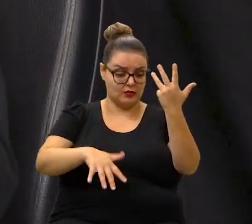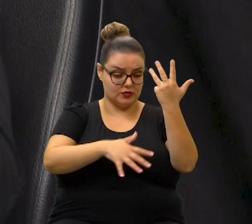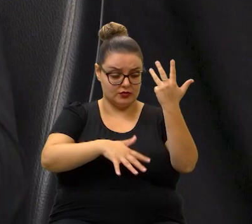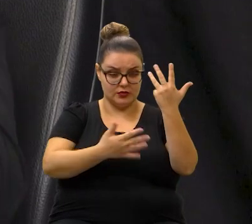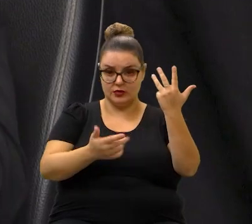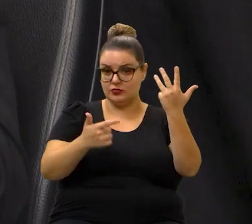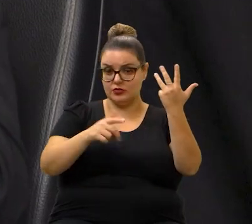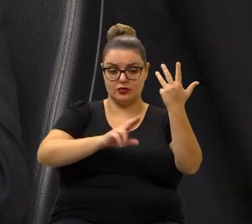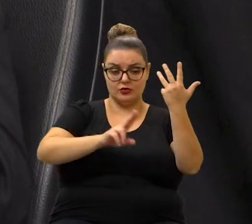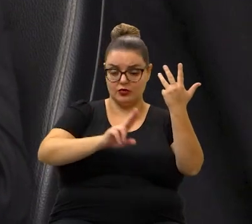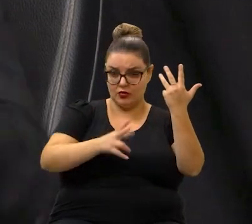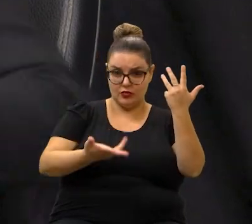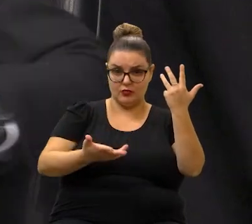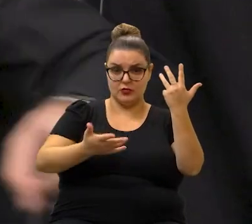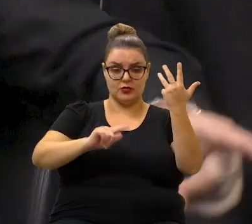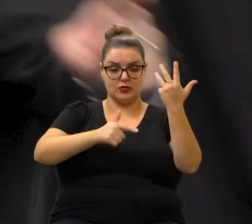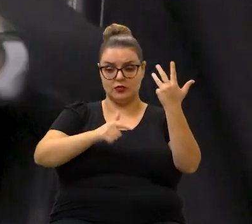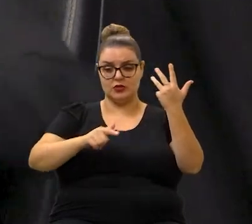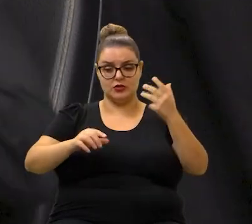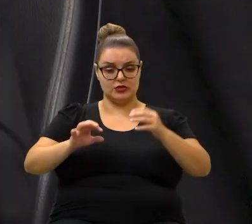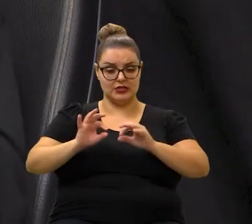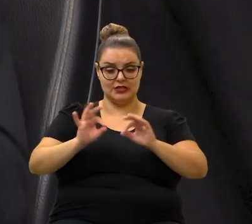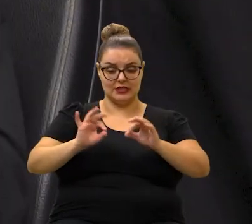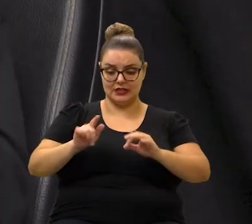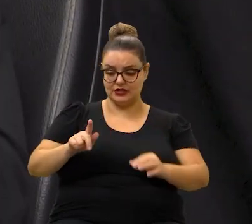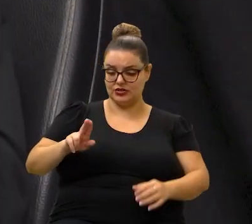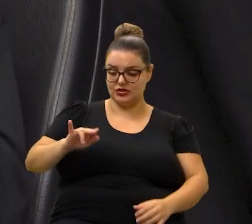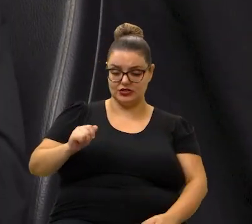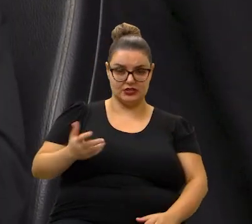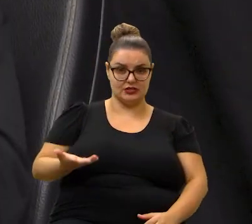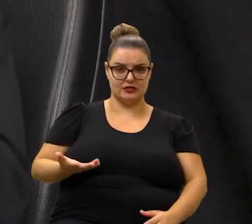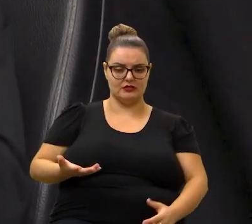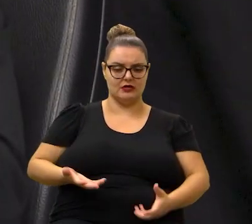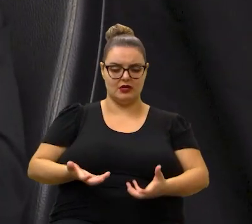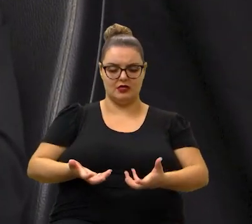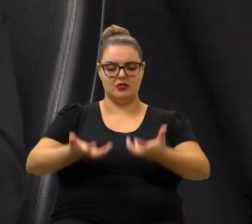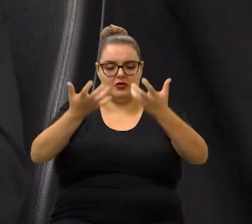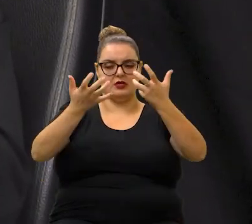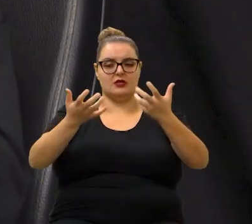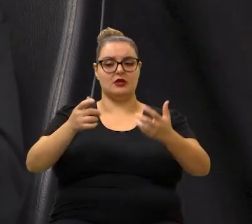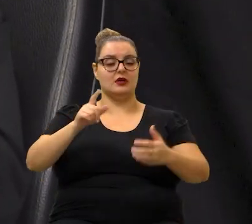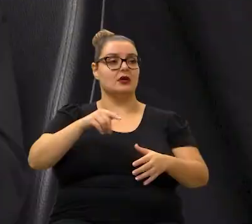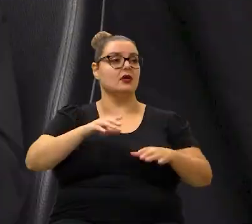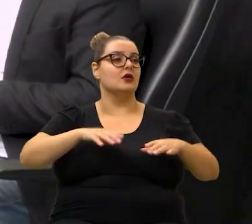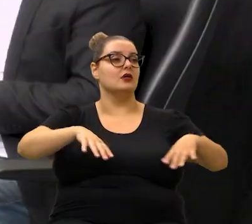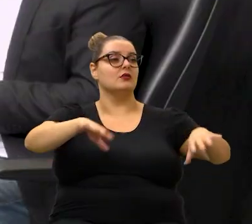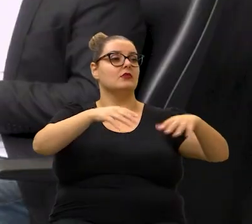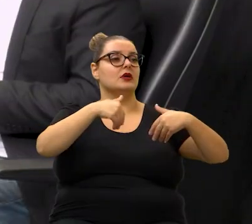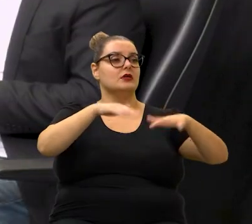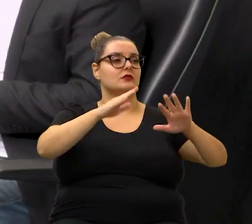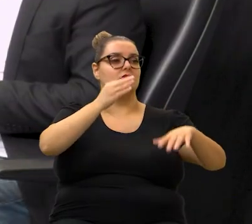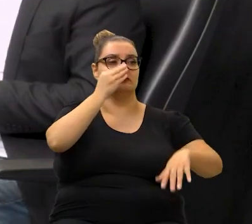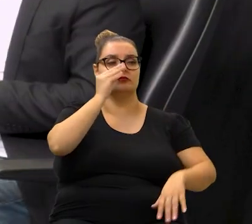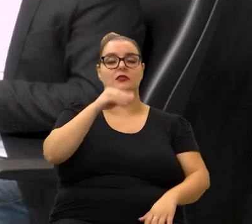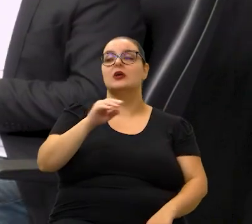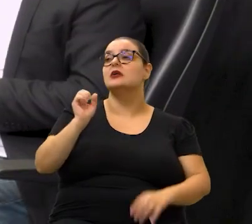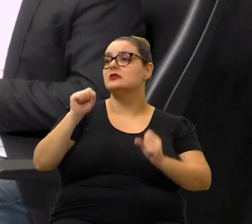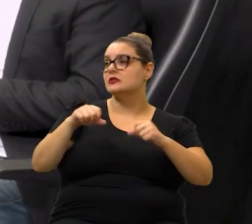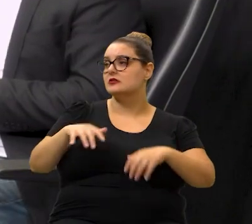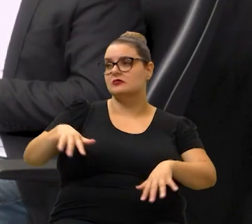não tinha nome na praça não tinha nem guia no entorno das praças era um mato só é um um canto jogado um canto